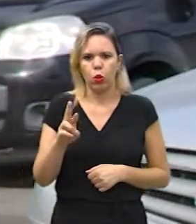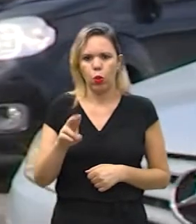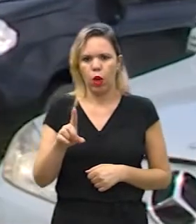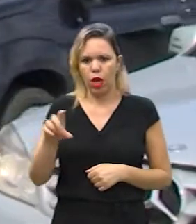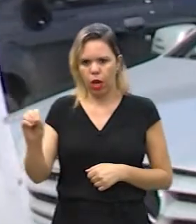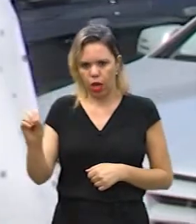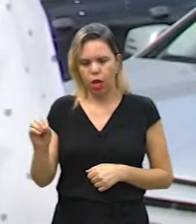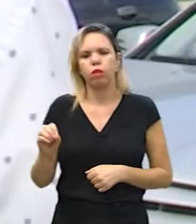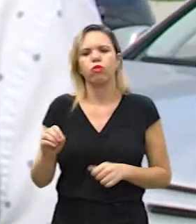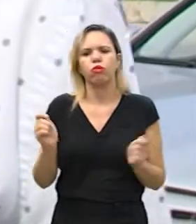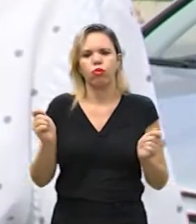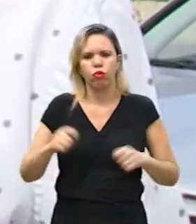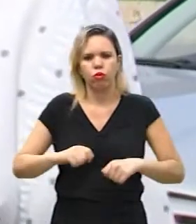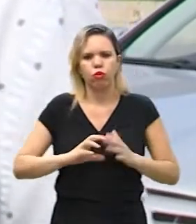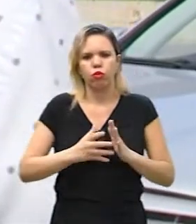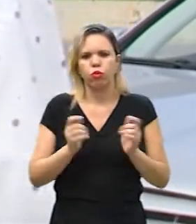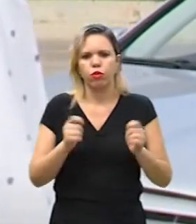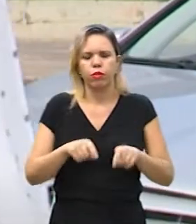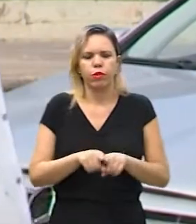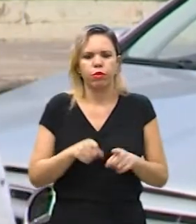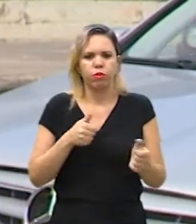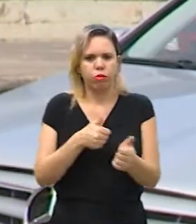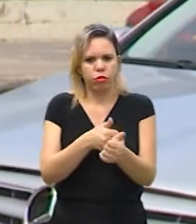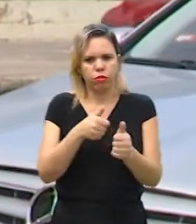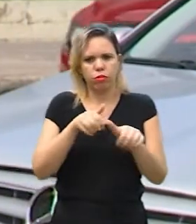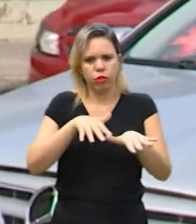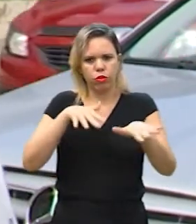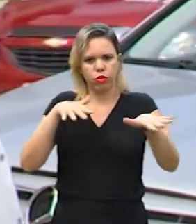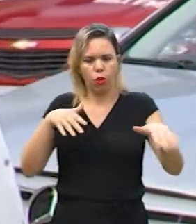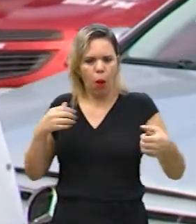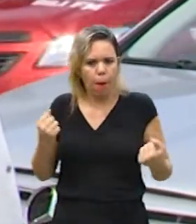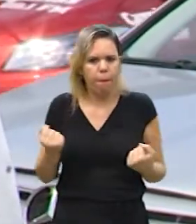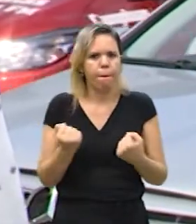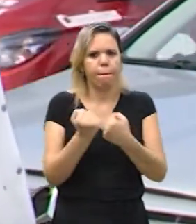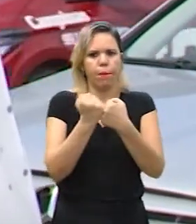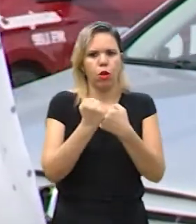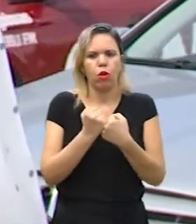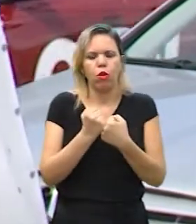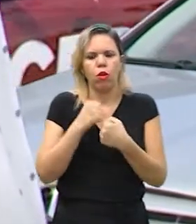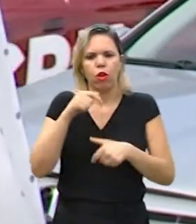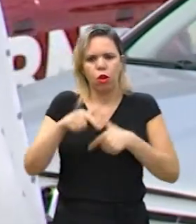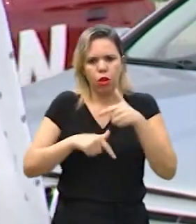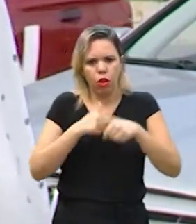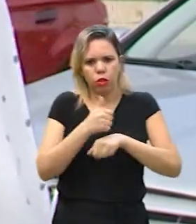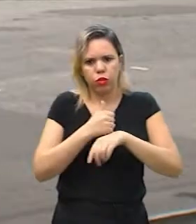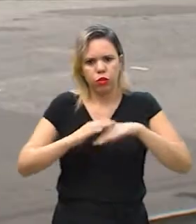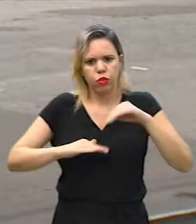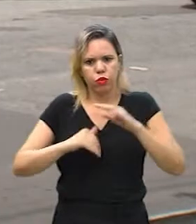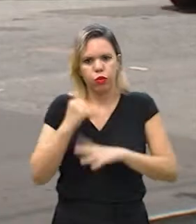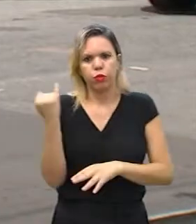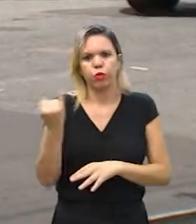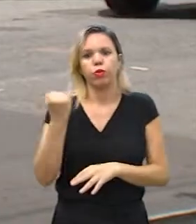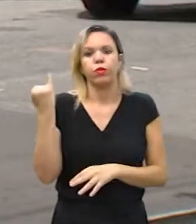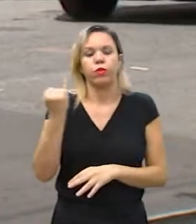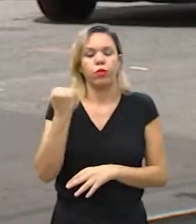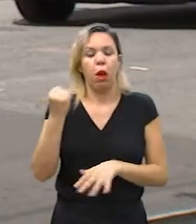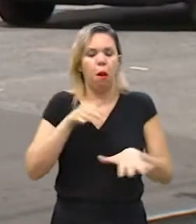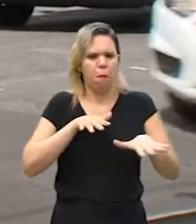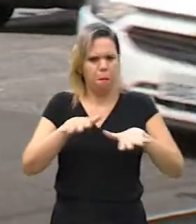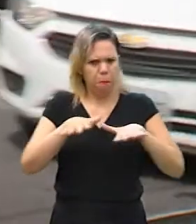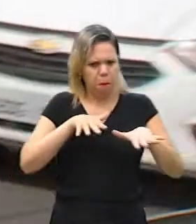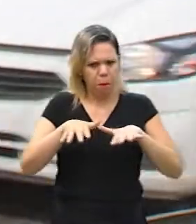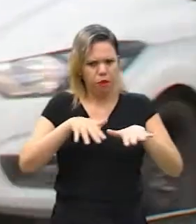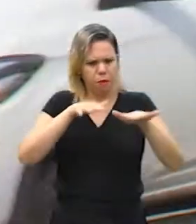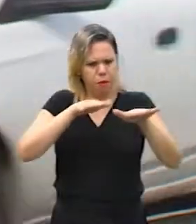uma droga do podemos acompanhou a manifestação de perto e deu o seu Apoio aos Trabalhadores é muito